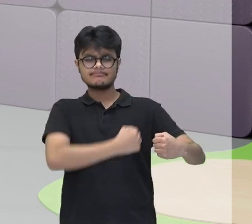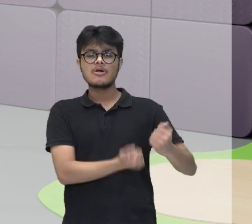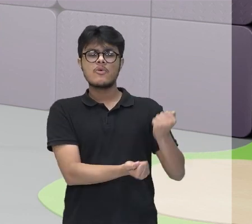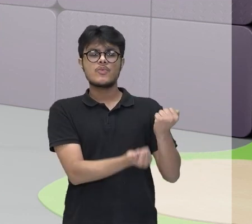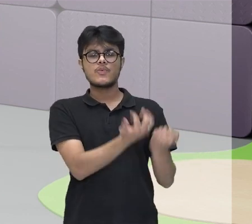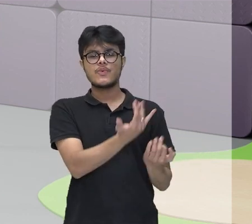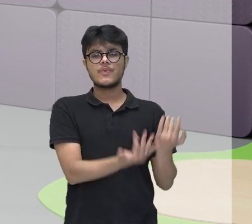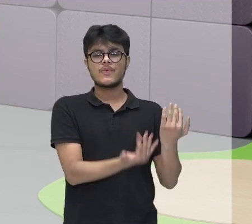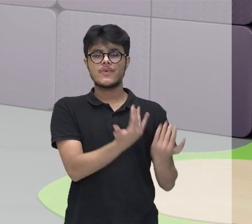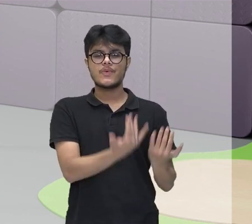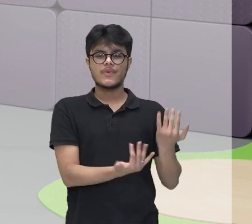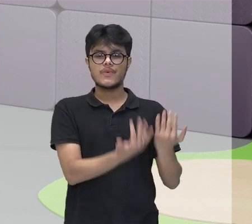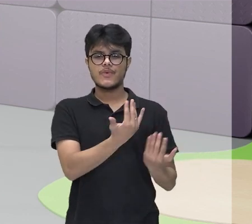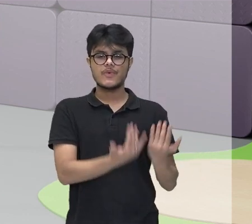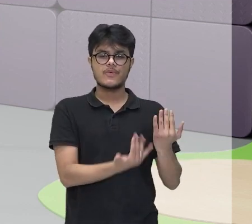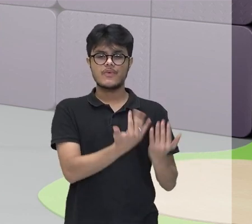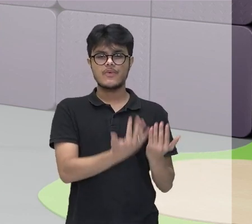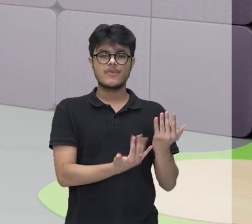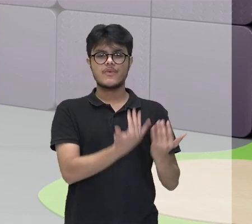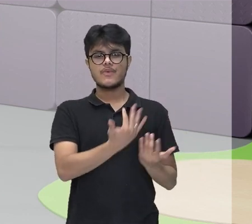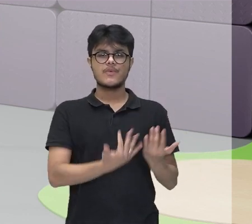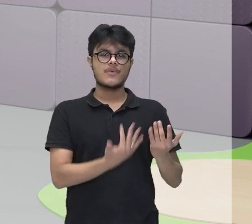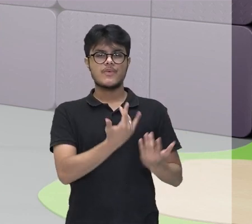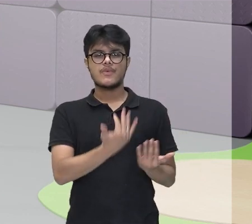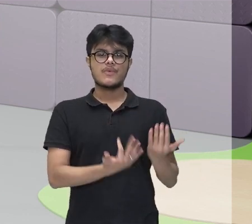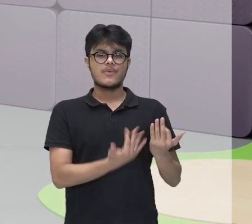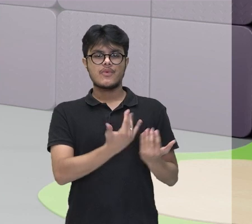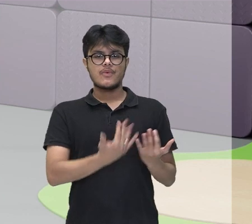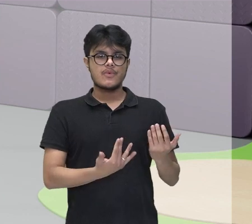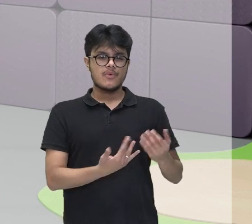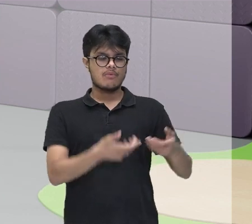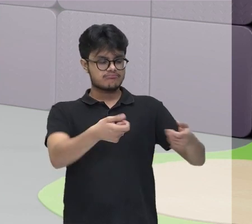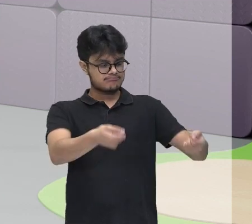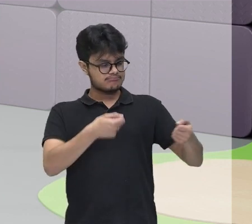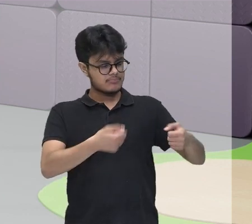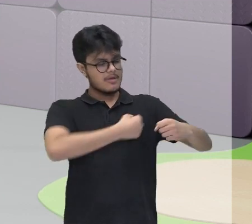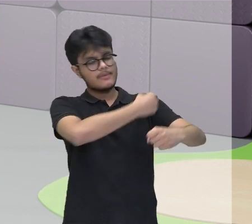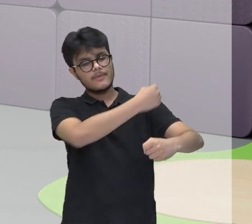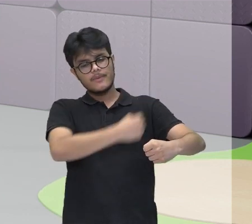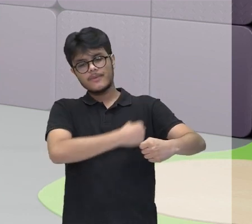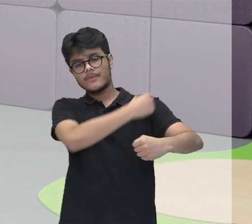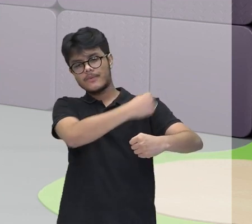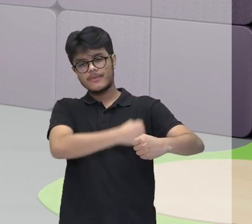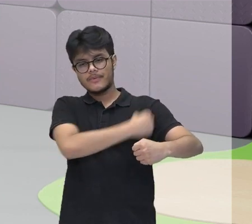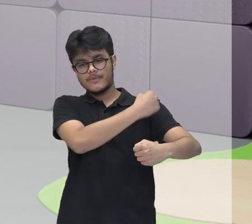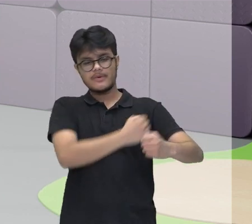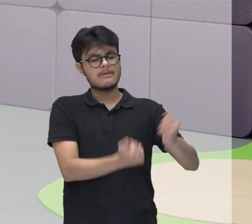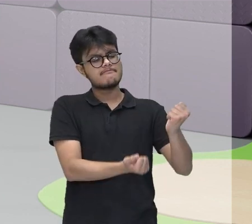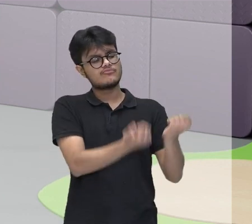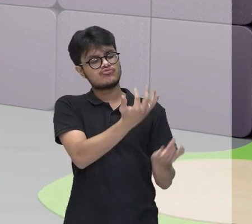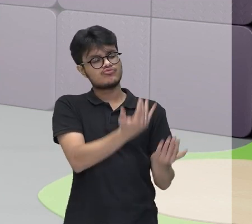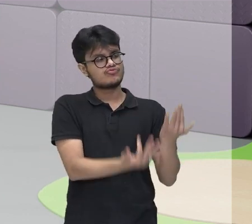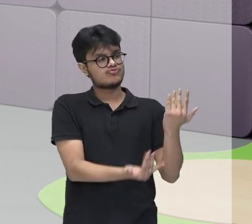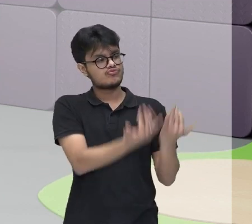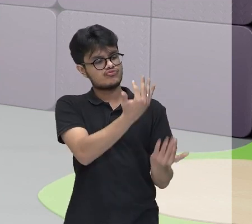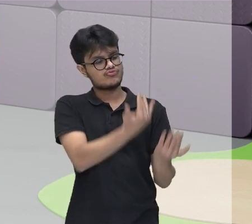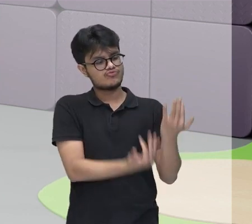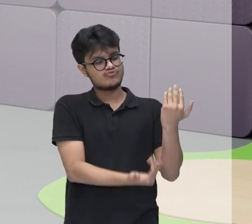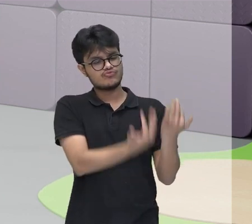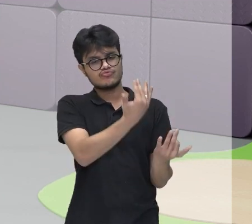de lenha, foi colocado lá no fogão, né, a gás com uma chama acesa,